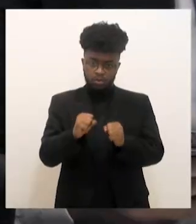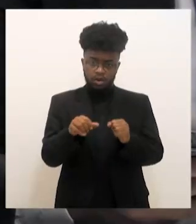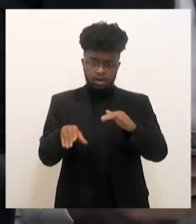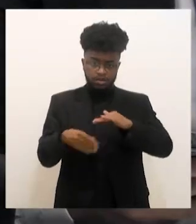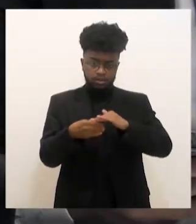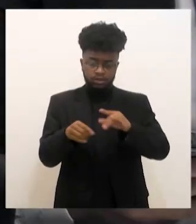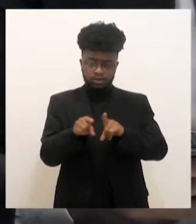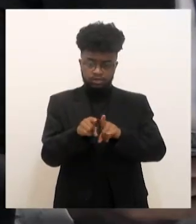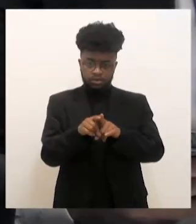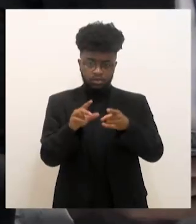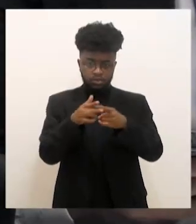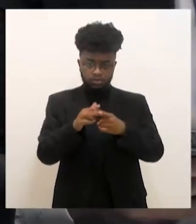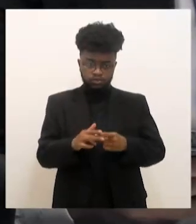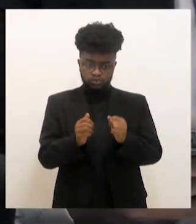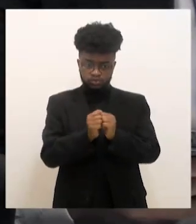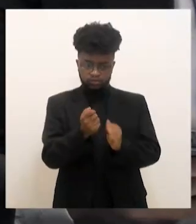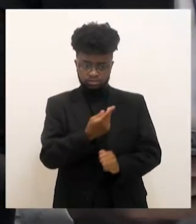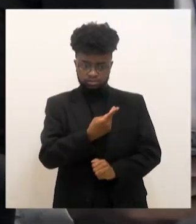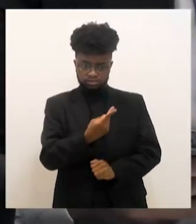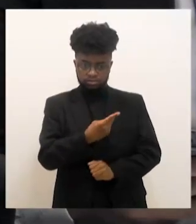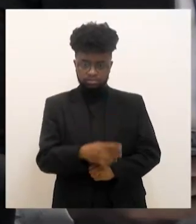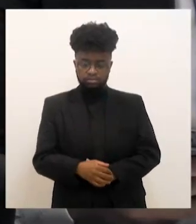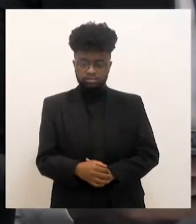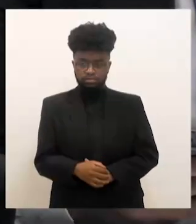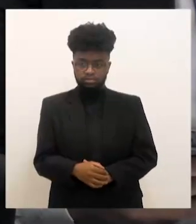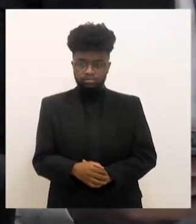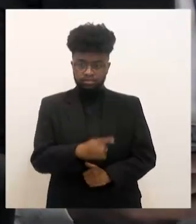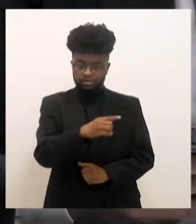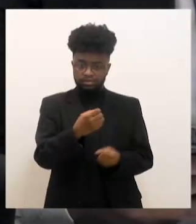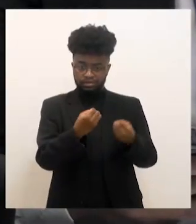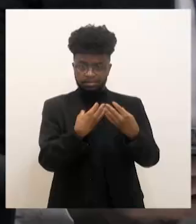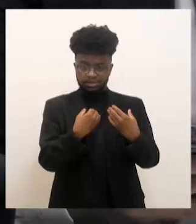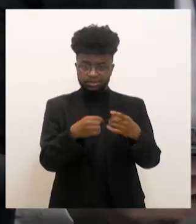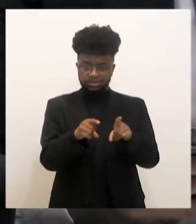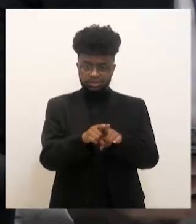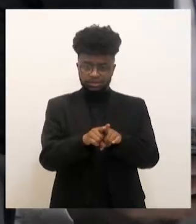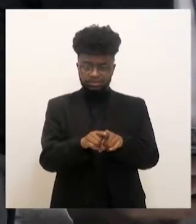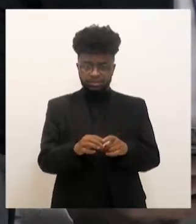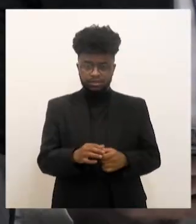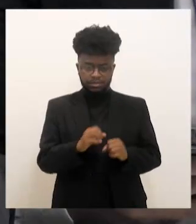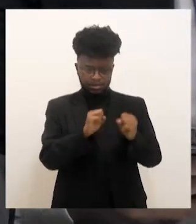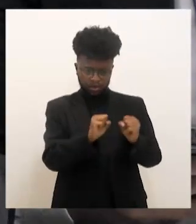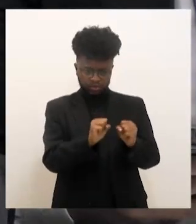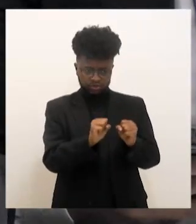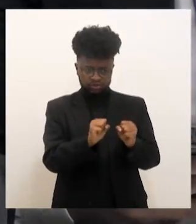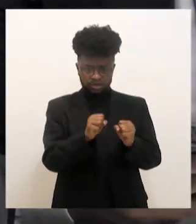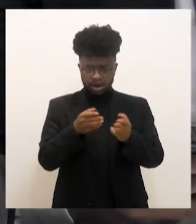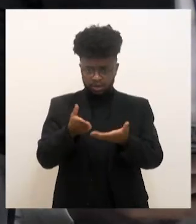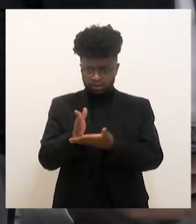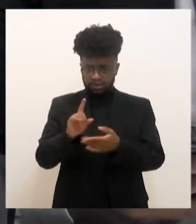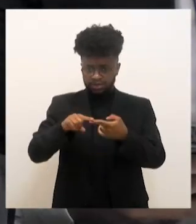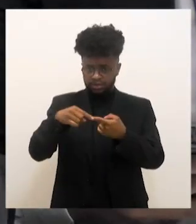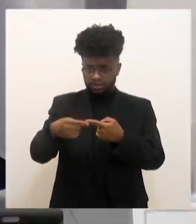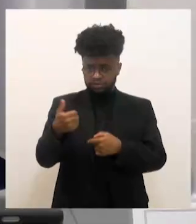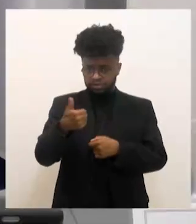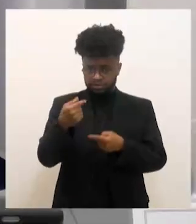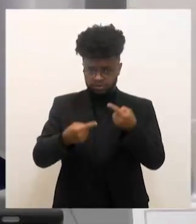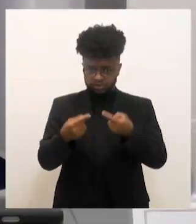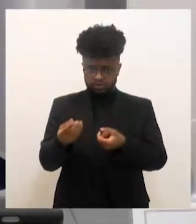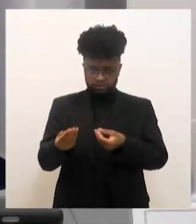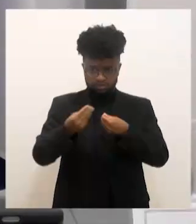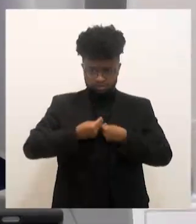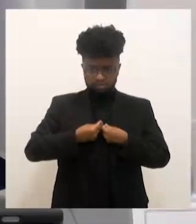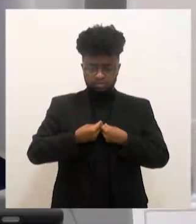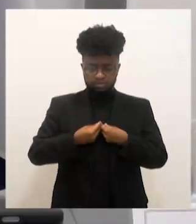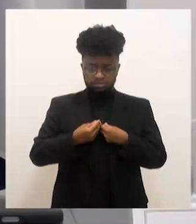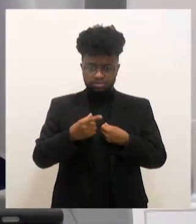emendas com o deputado Luiz Paulo para a gente corrigir. Até para ele me dar uma aula também de... Pode ser, deputado Luiz Paulo. A gente aprova e quando vier em primeira faz as emendas depois